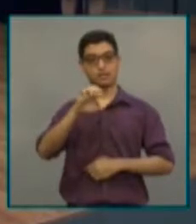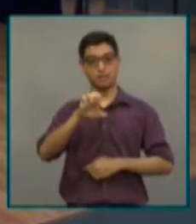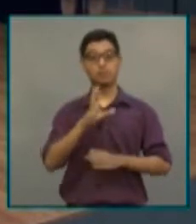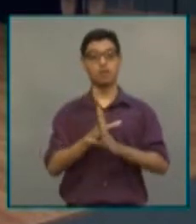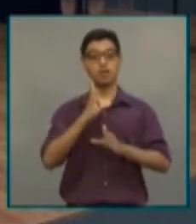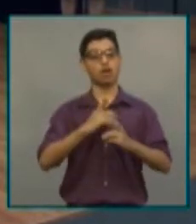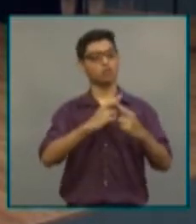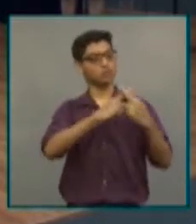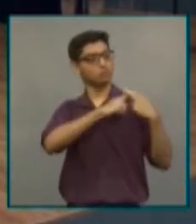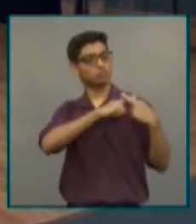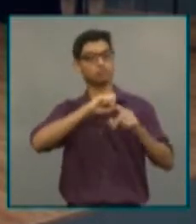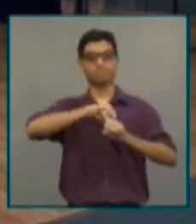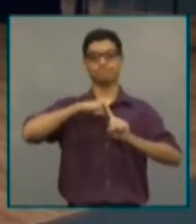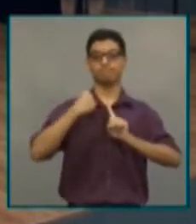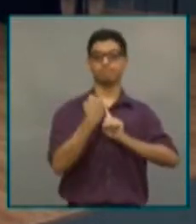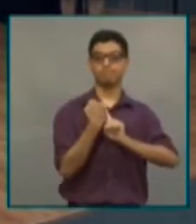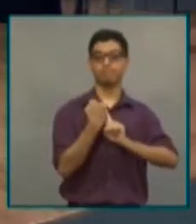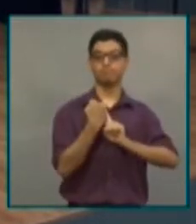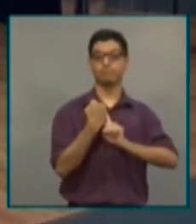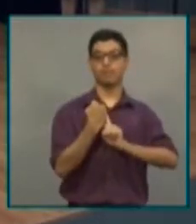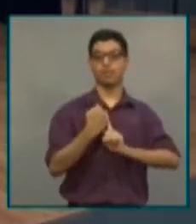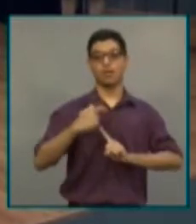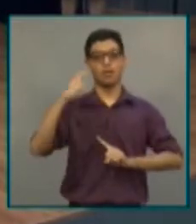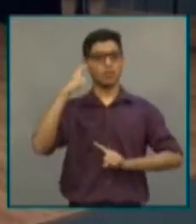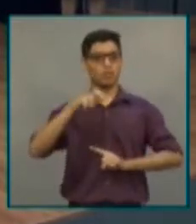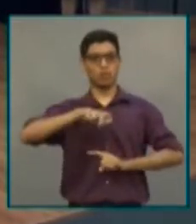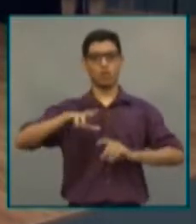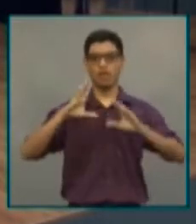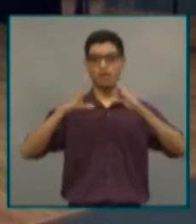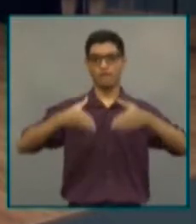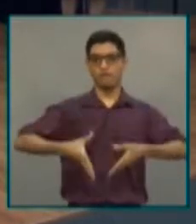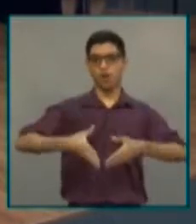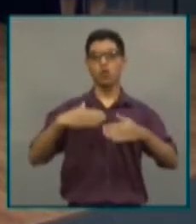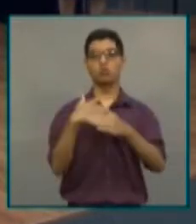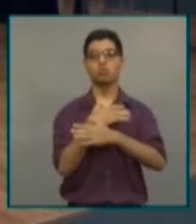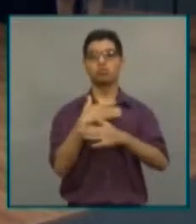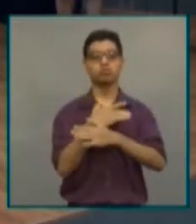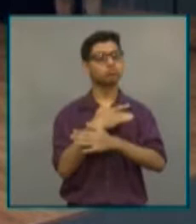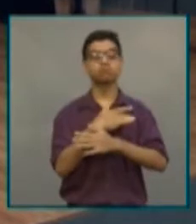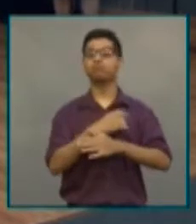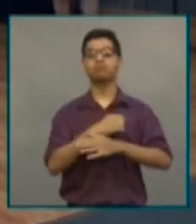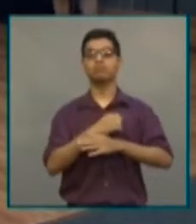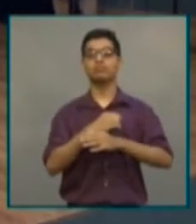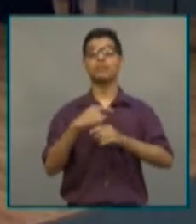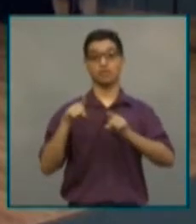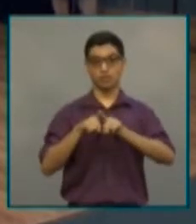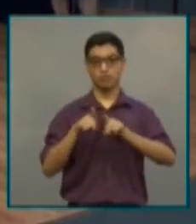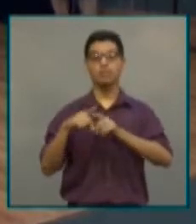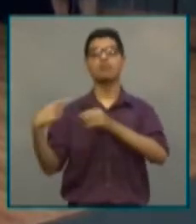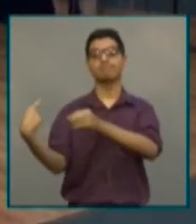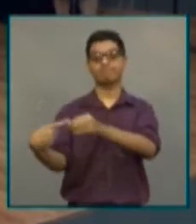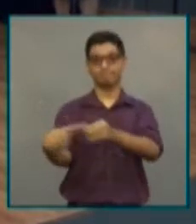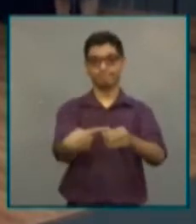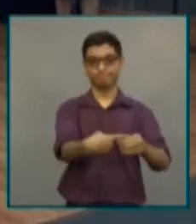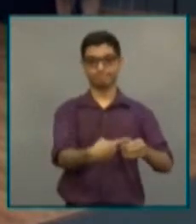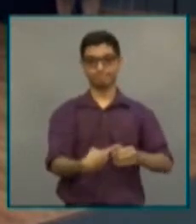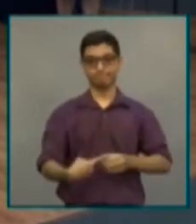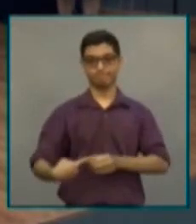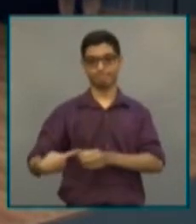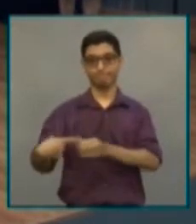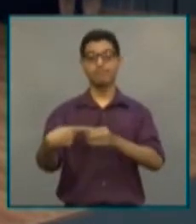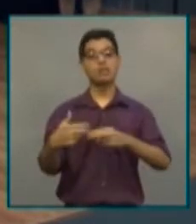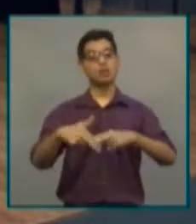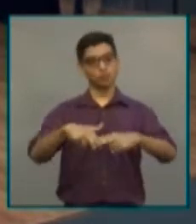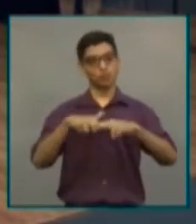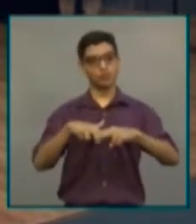social, não apenas para a capital, mas sobretudo para a advocacia do interior. Nesse sentido, eu digo a